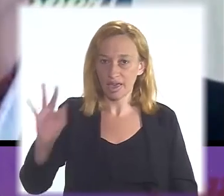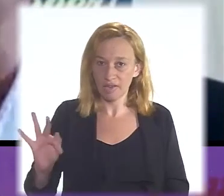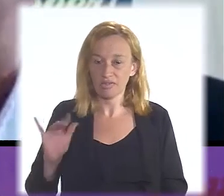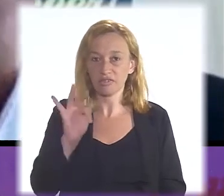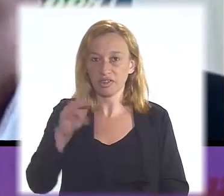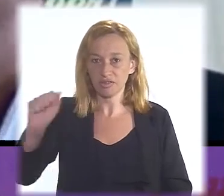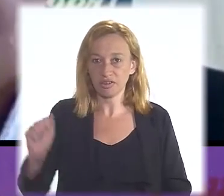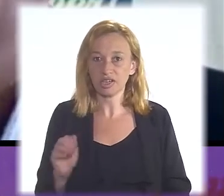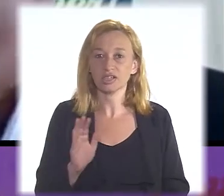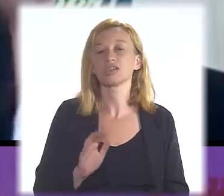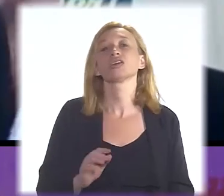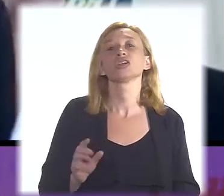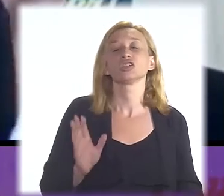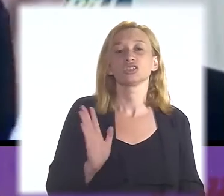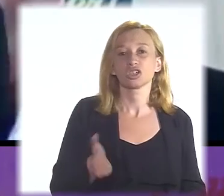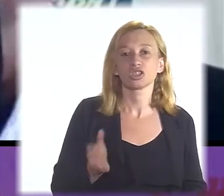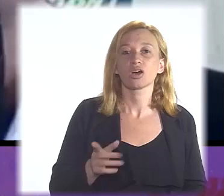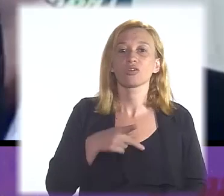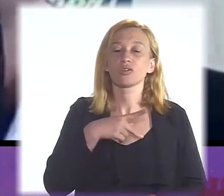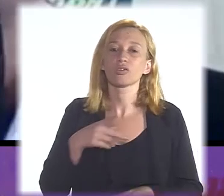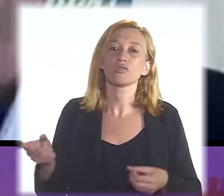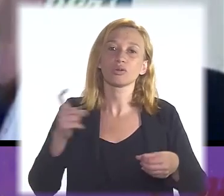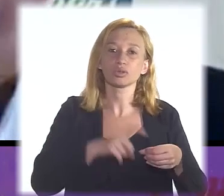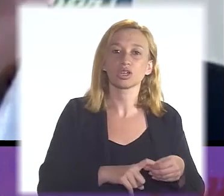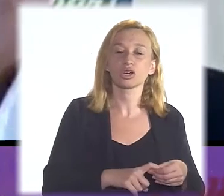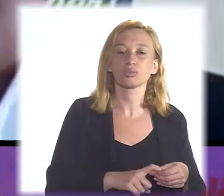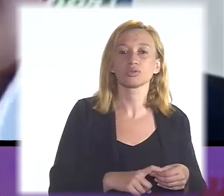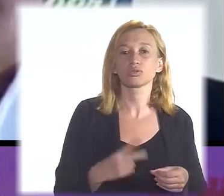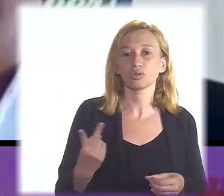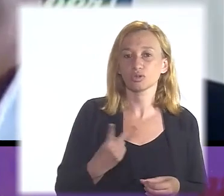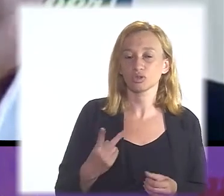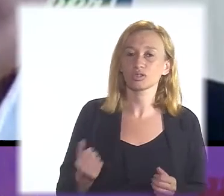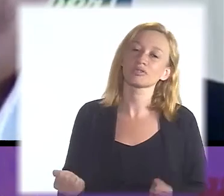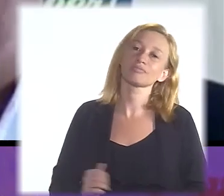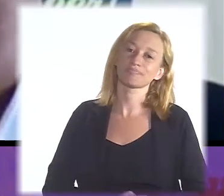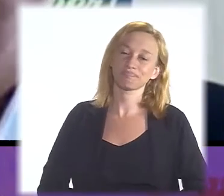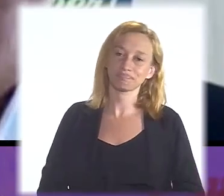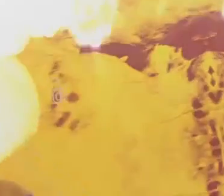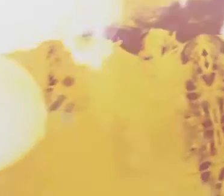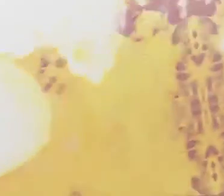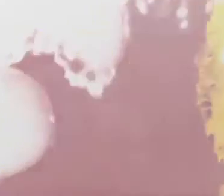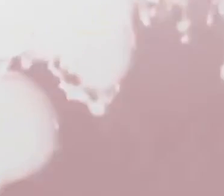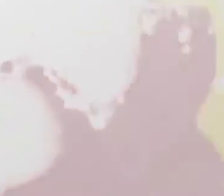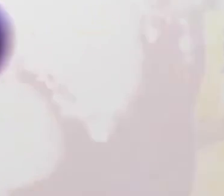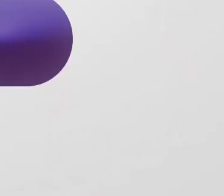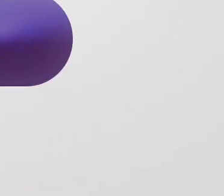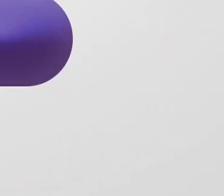CBF, da FIFA e da Conmebol. Já já com Luiz Ribeiro e também com o Dr. Silvio Provenzano.